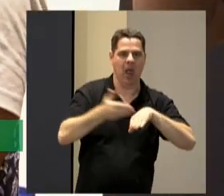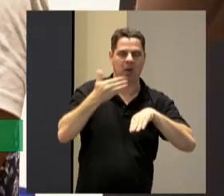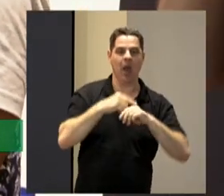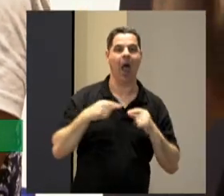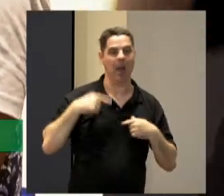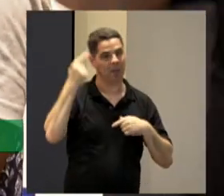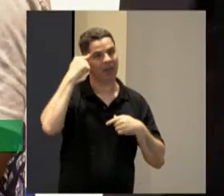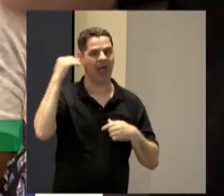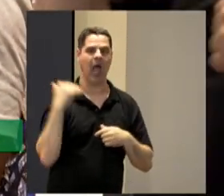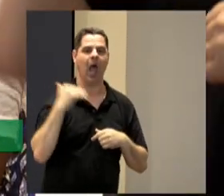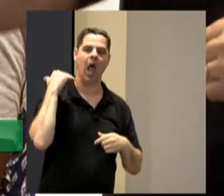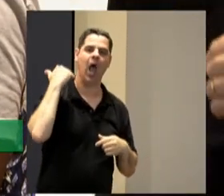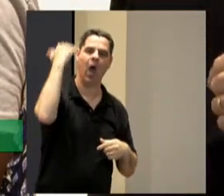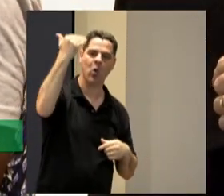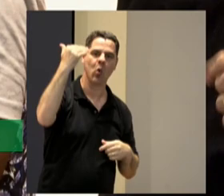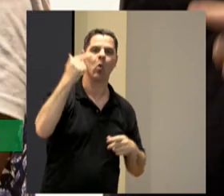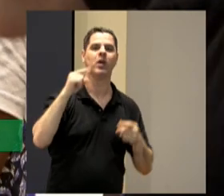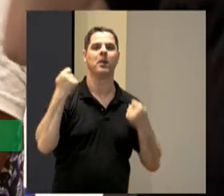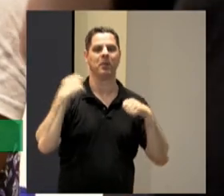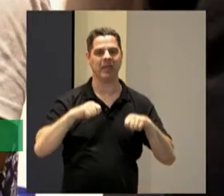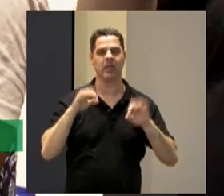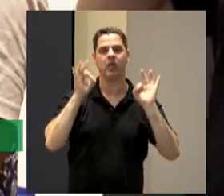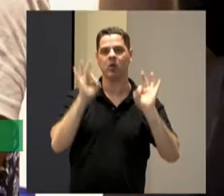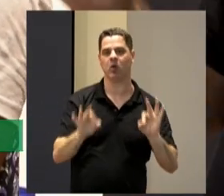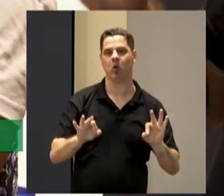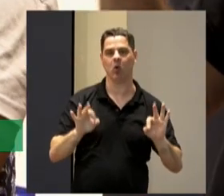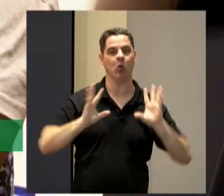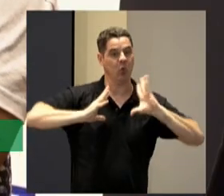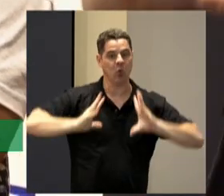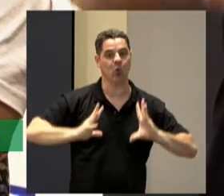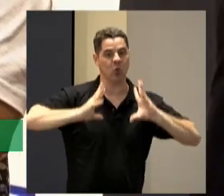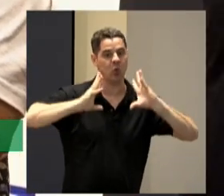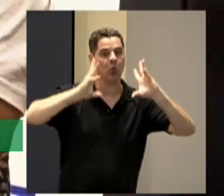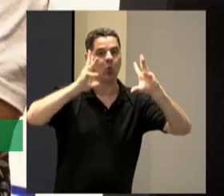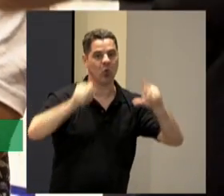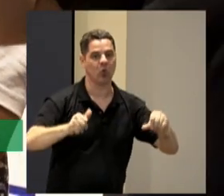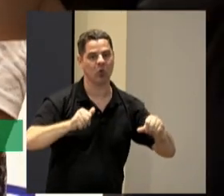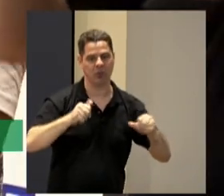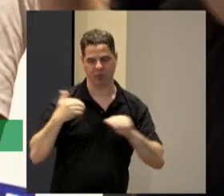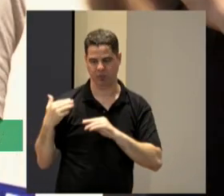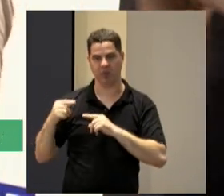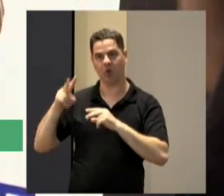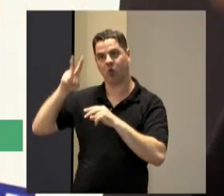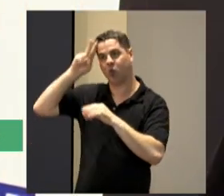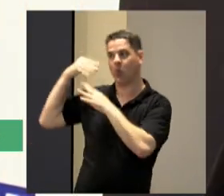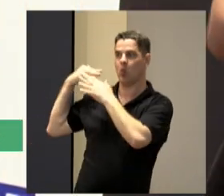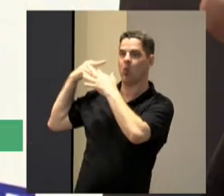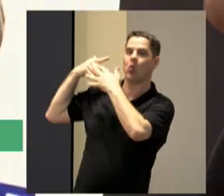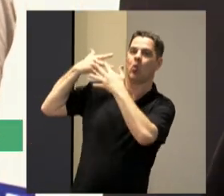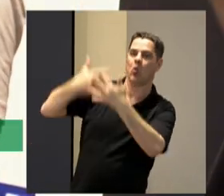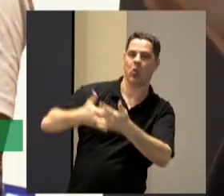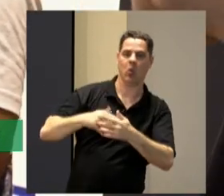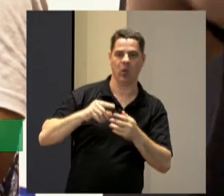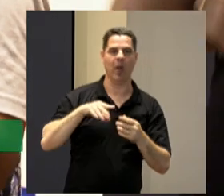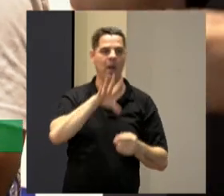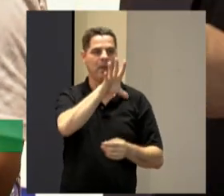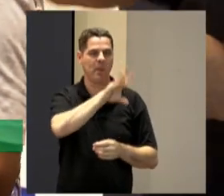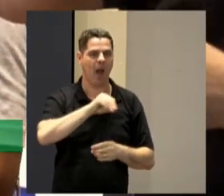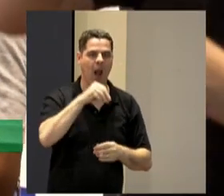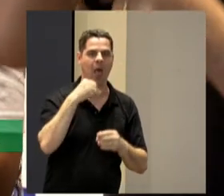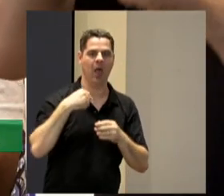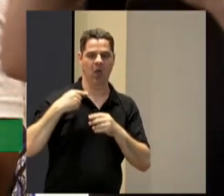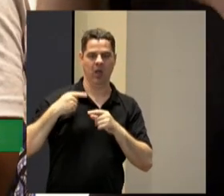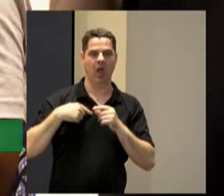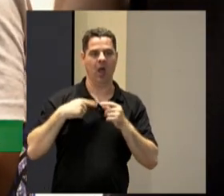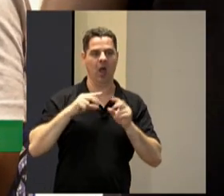nos adultos, a gente também tem que pensar em todas as, o legado que ele está trazendo como sujeito oral. Ele